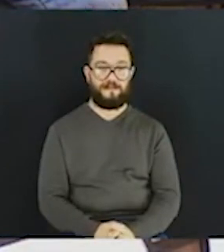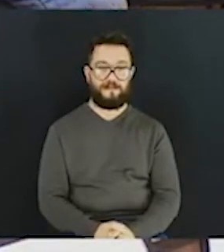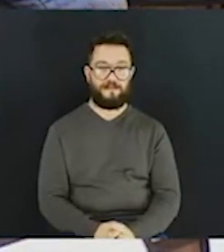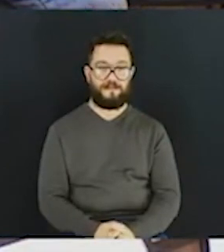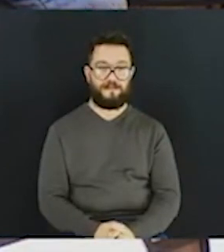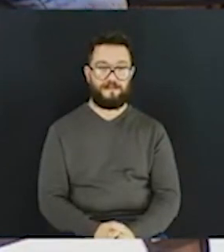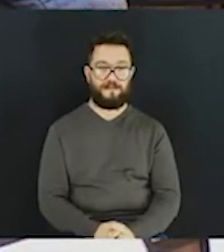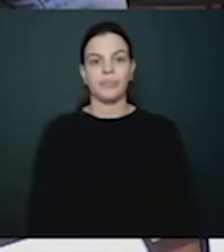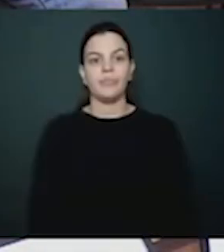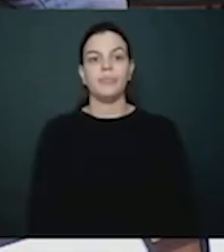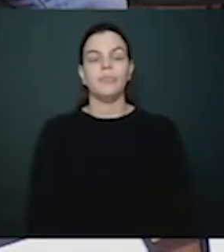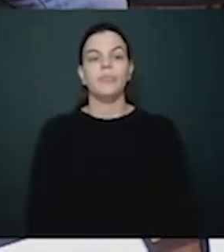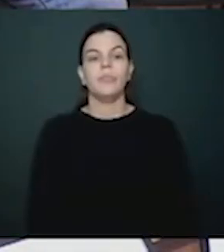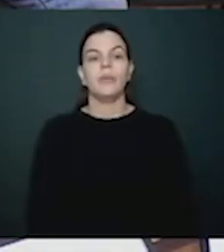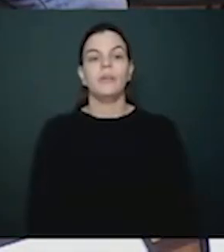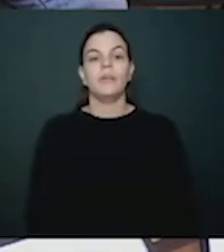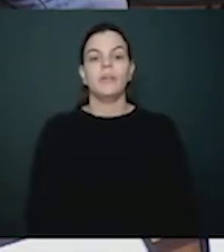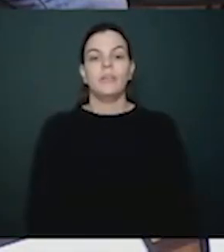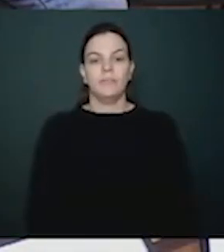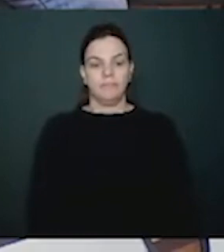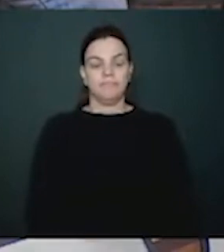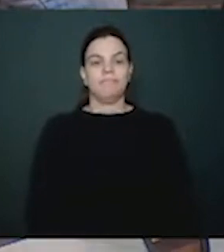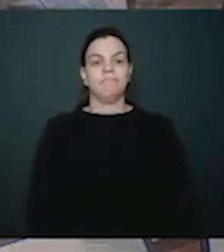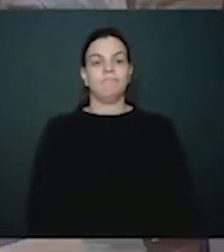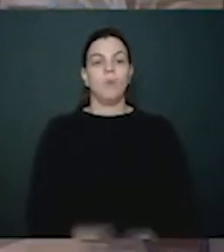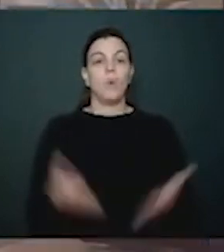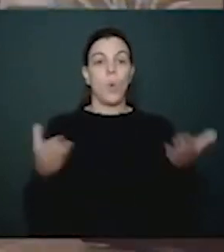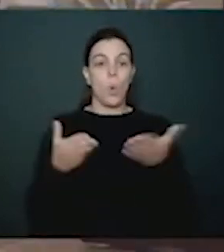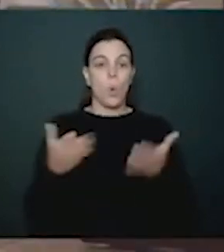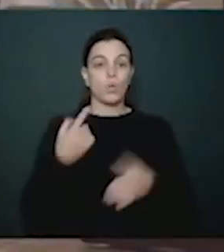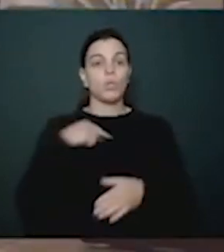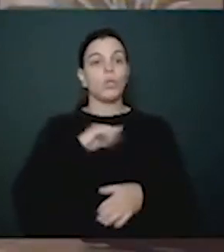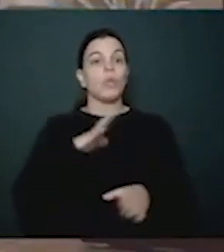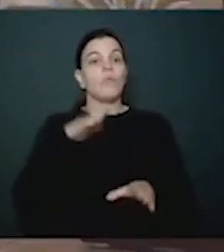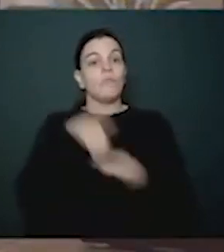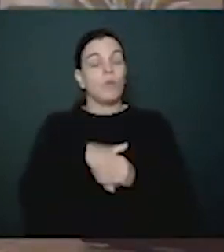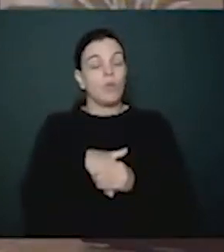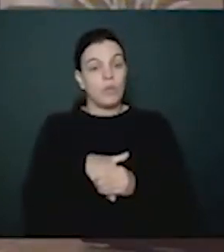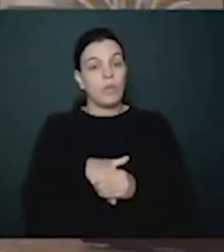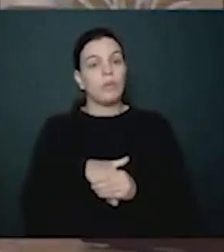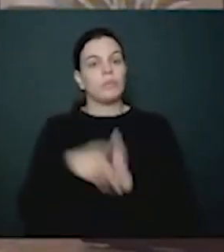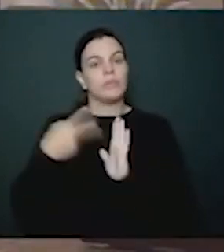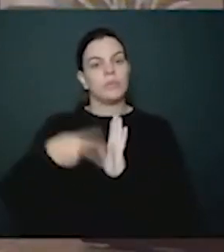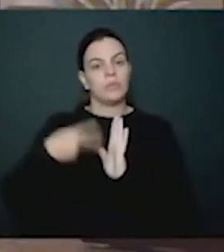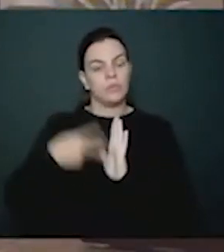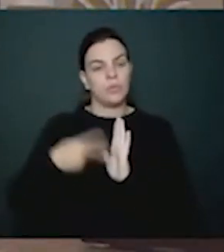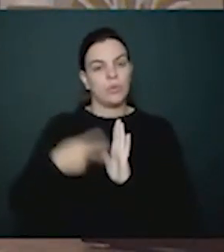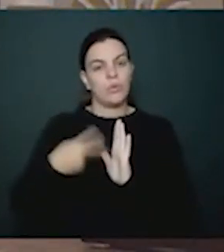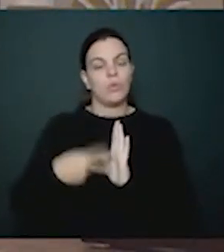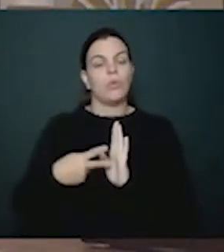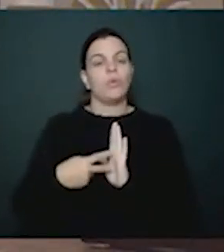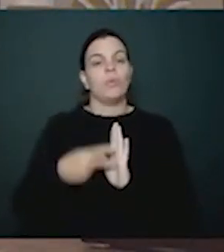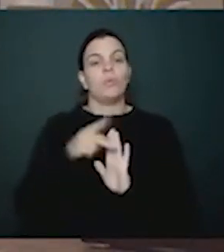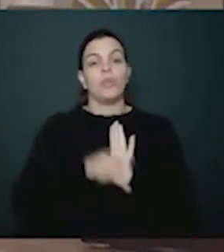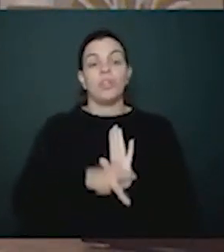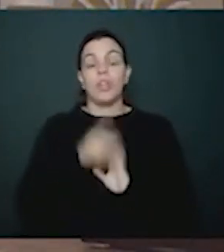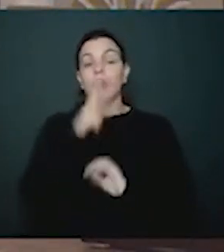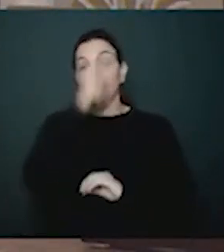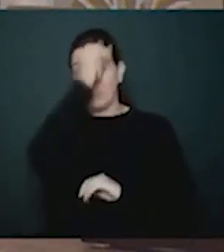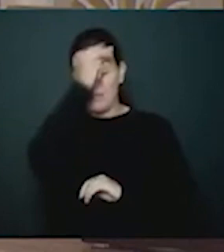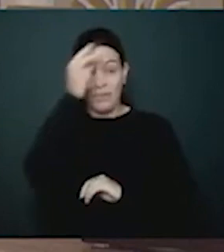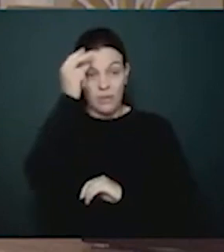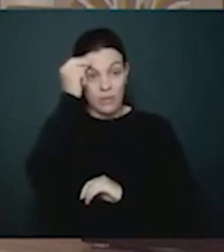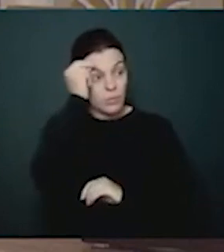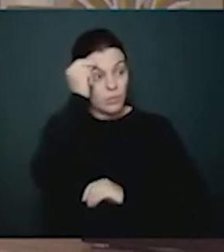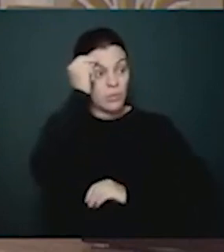hoje o projeto de crédito adicional da Prefeitura para permitir que a Secretaria de